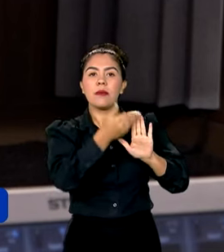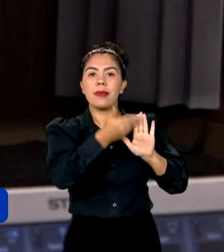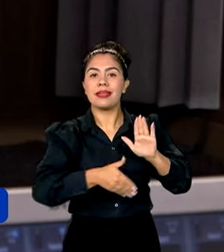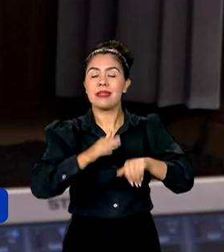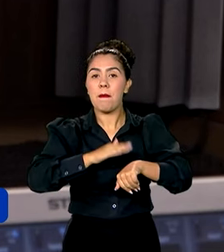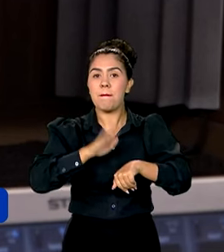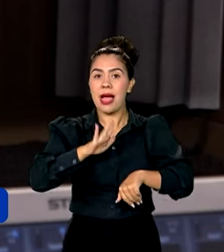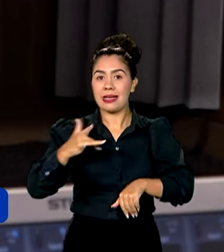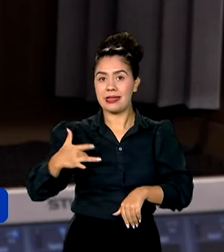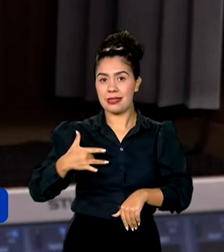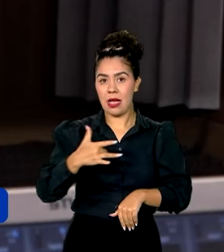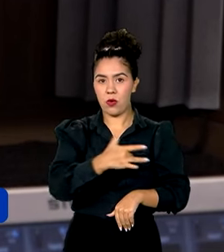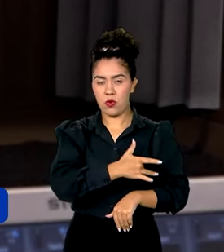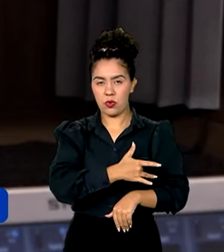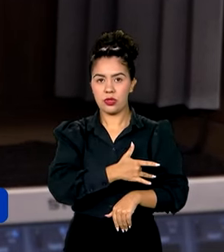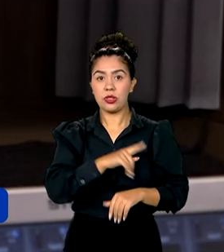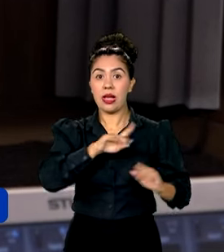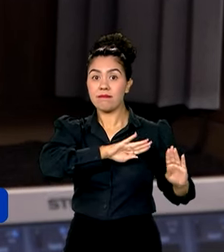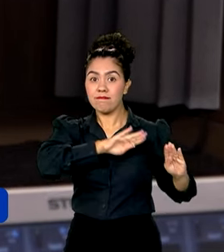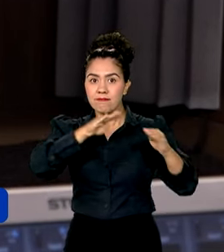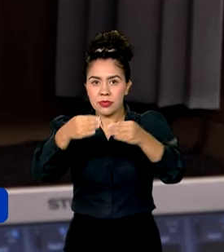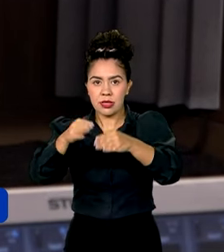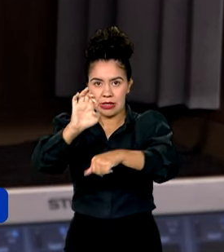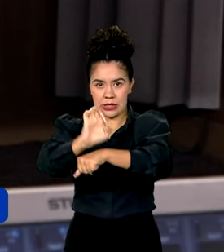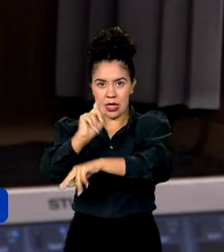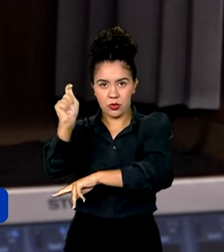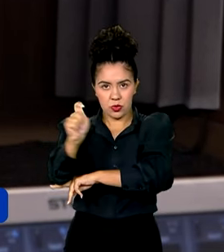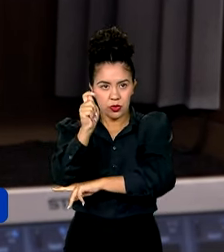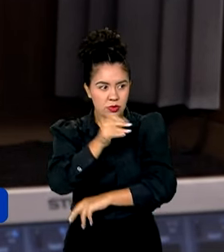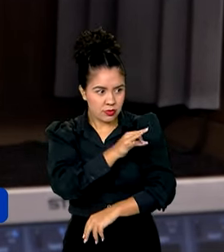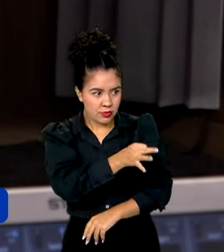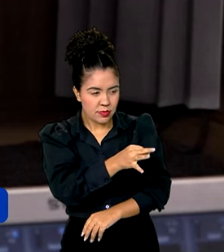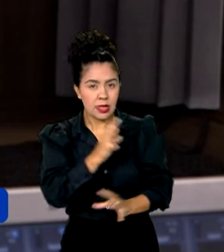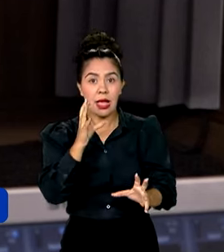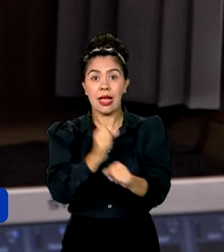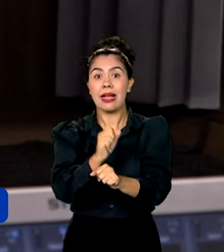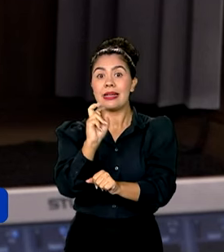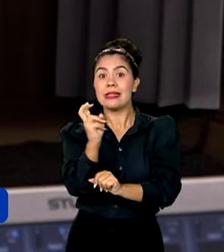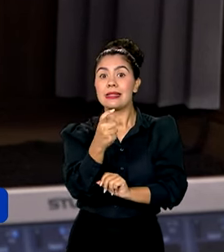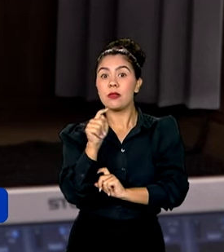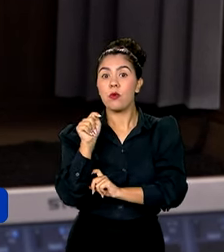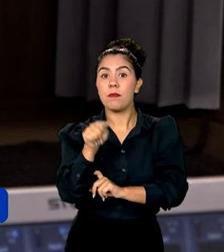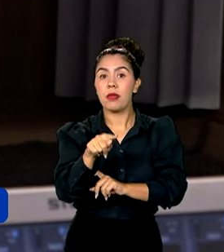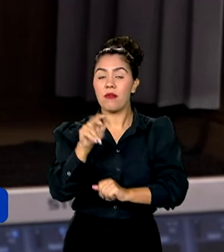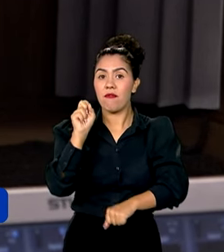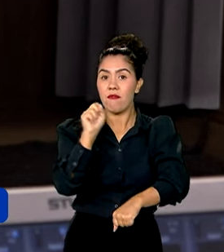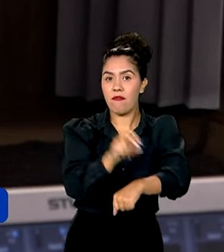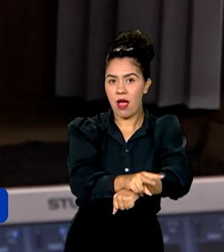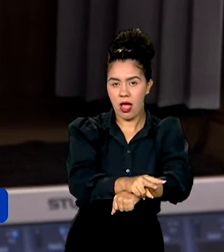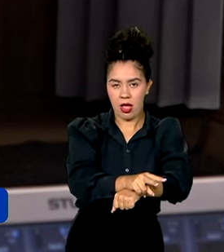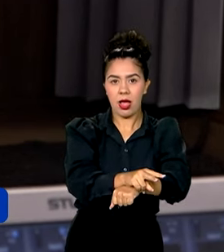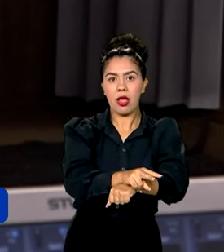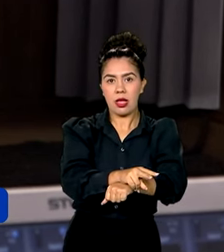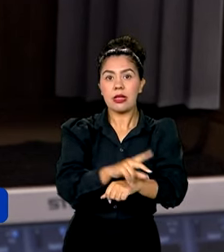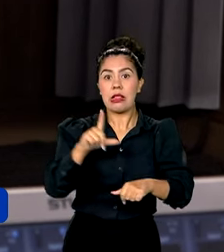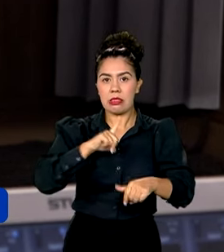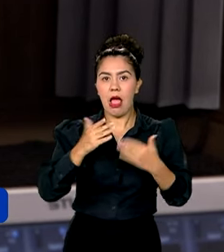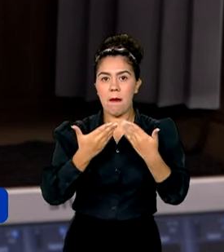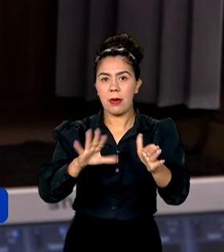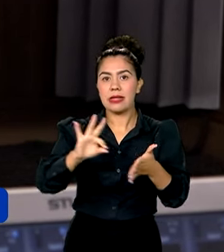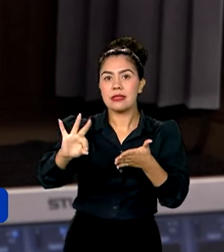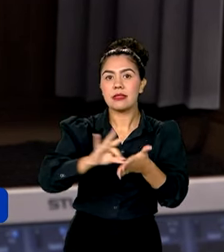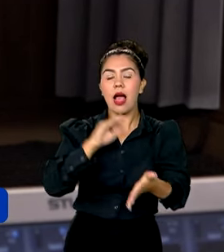com um edital exclusivo pro Rio Grande do Sul né ministra eh São 5.000 vagas para agentes que atuam no estado inscrições abertas